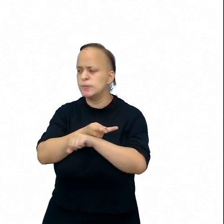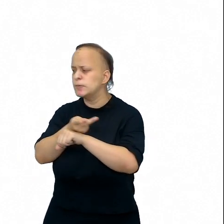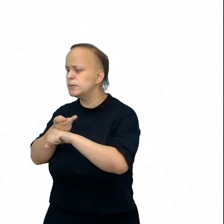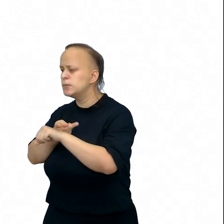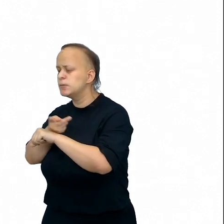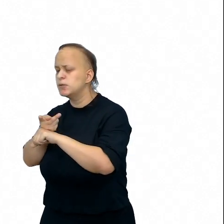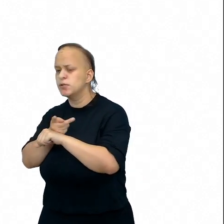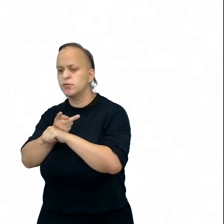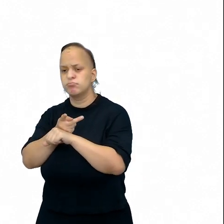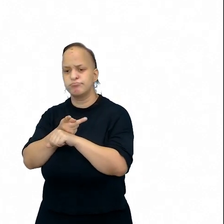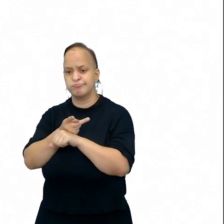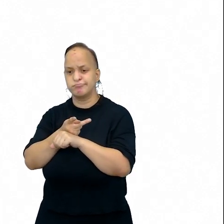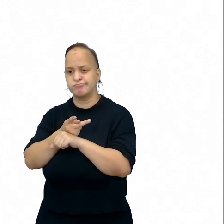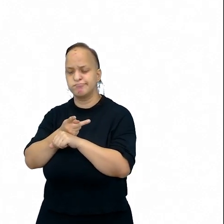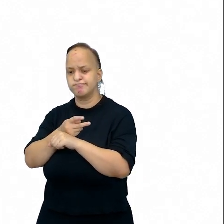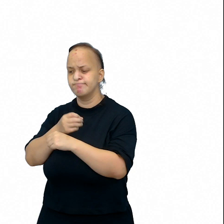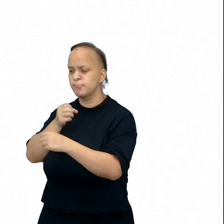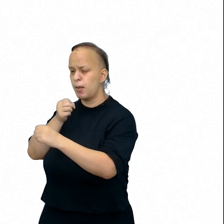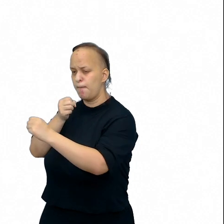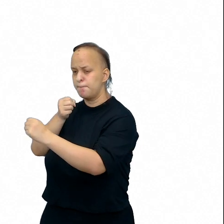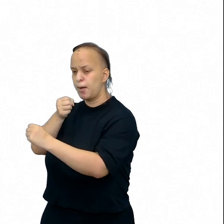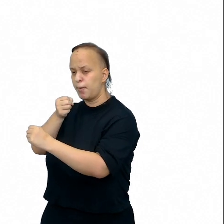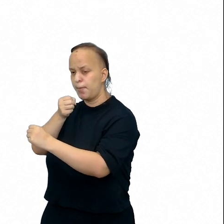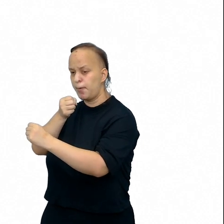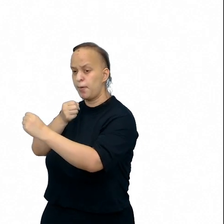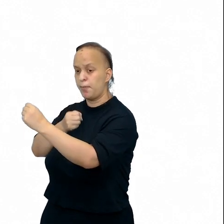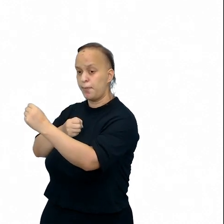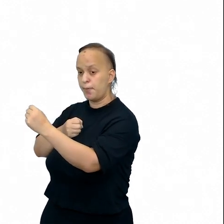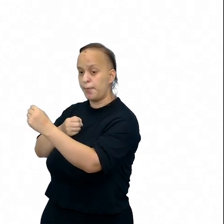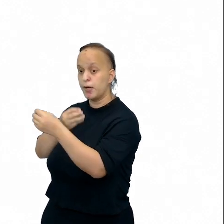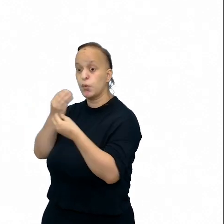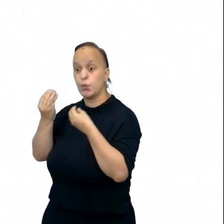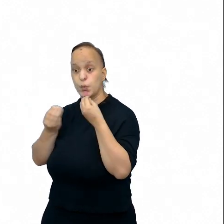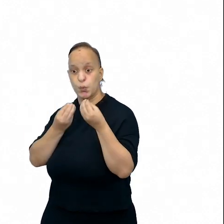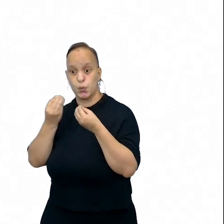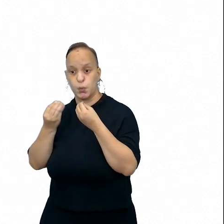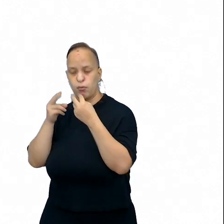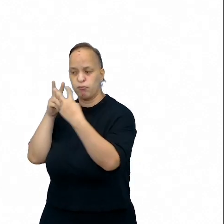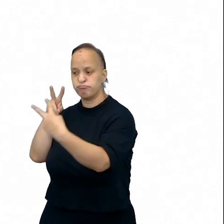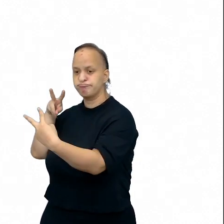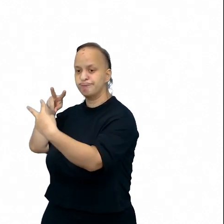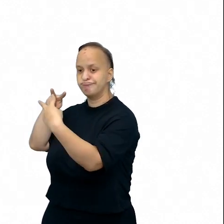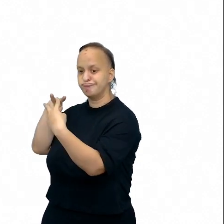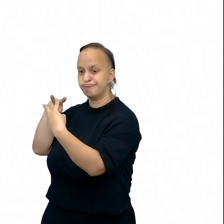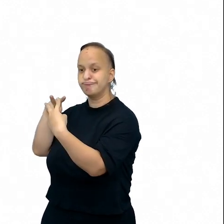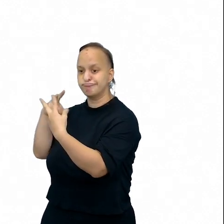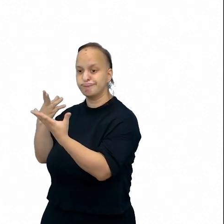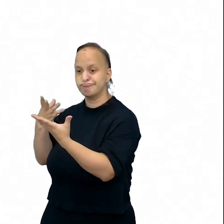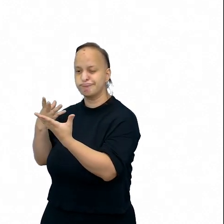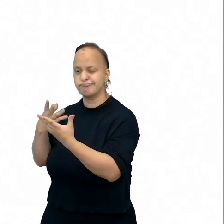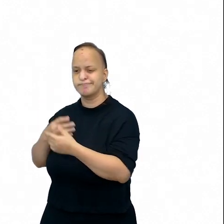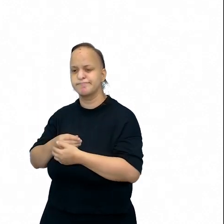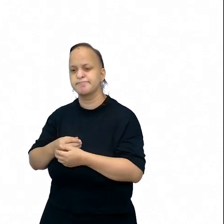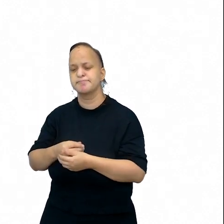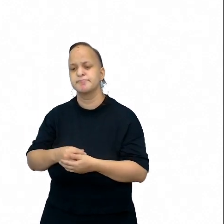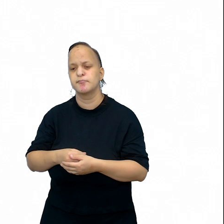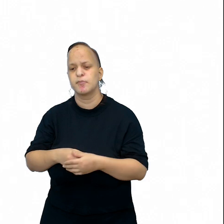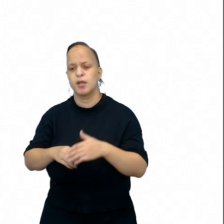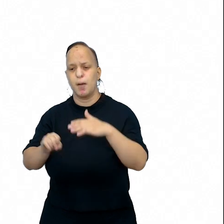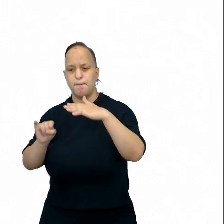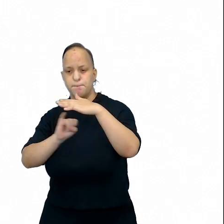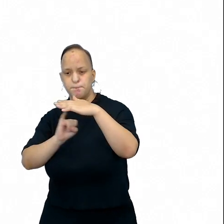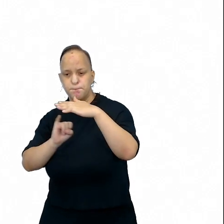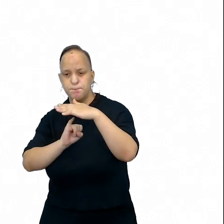se apropria, né, desse formato oral, e para refletir também sobre as diferenças entre o uso da linguagem formal